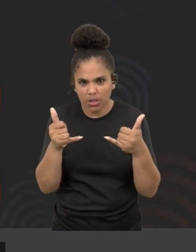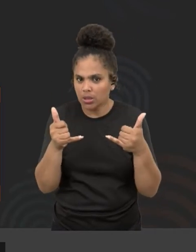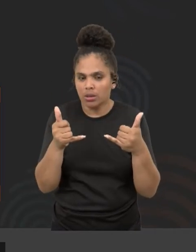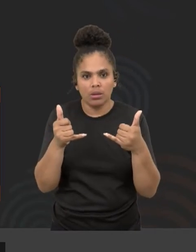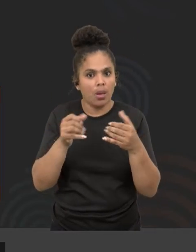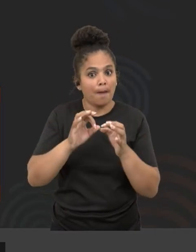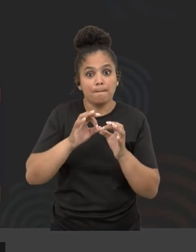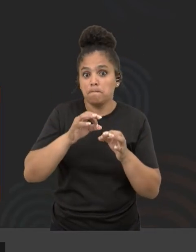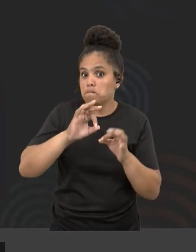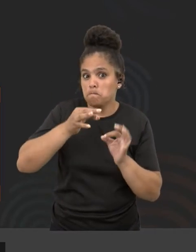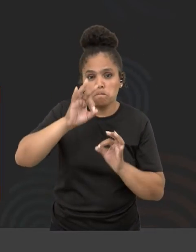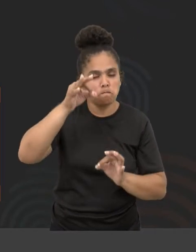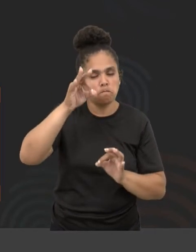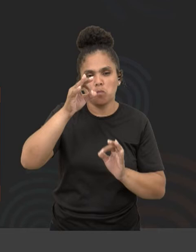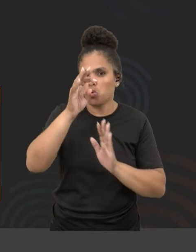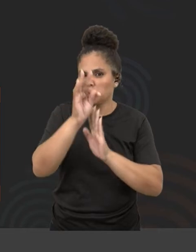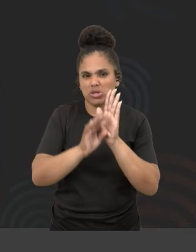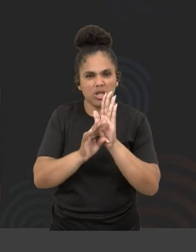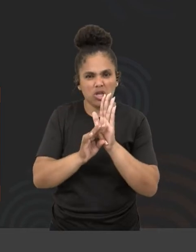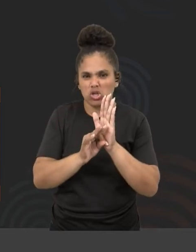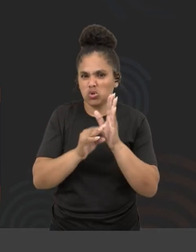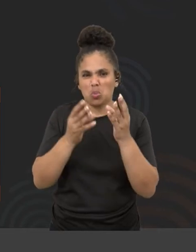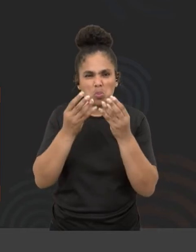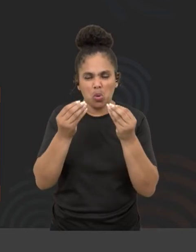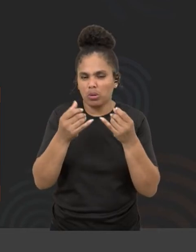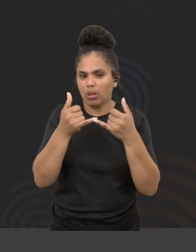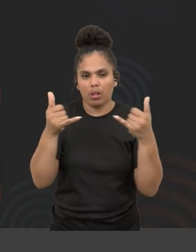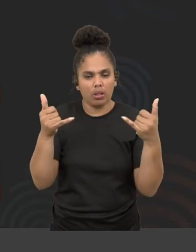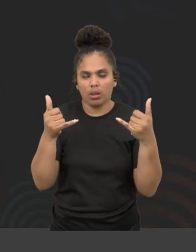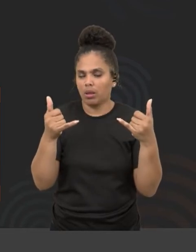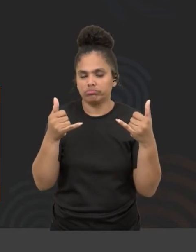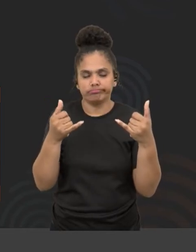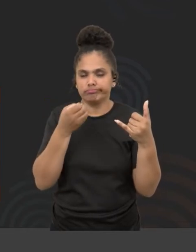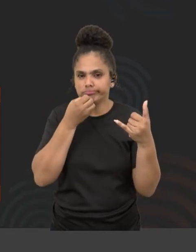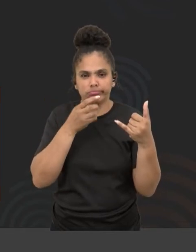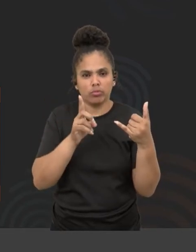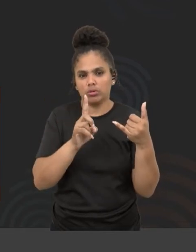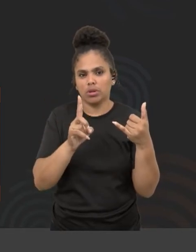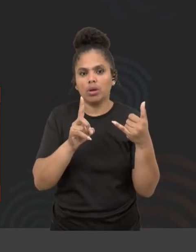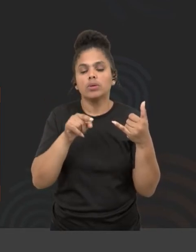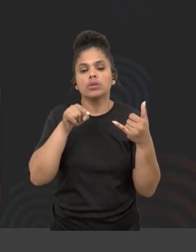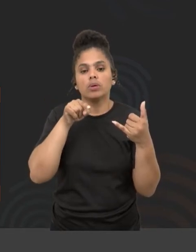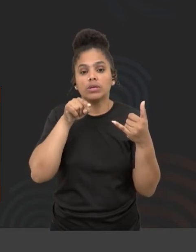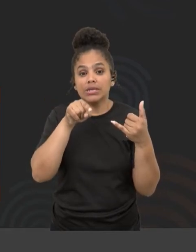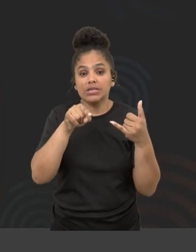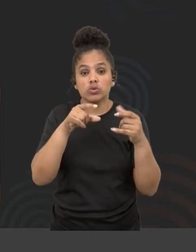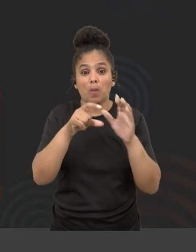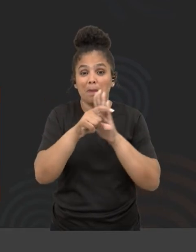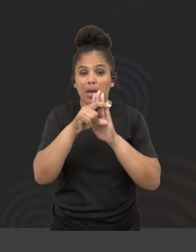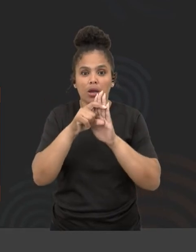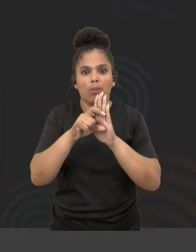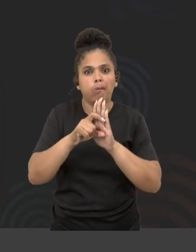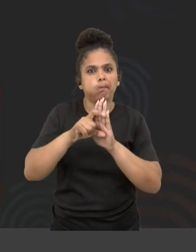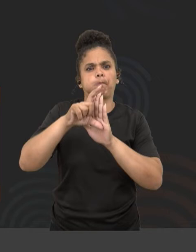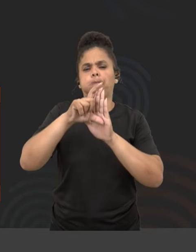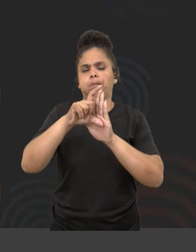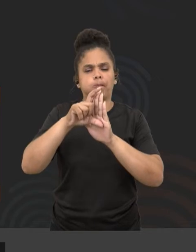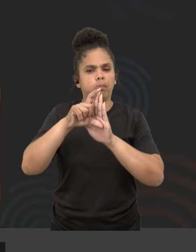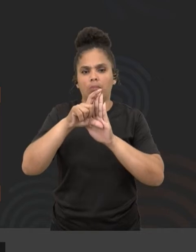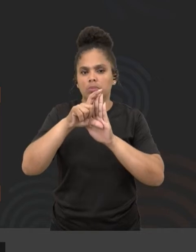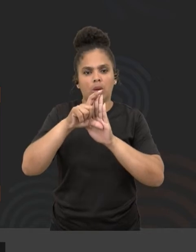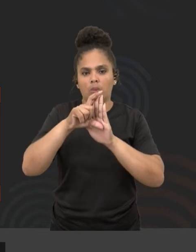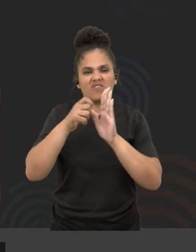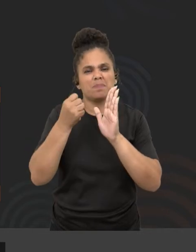por parágrafos, que a gente consiga separar bem, assim, e para que a gente não faça um parágrafo muito grande, um bloco de texto muito